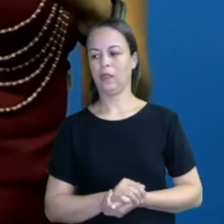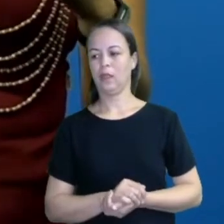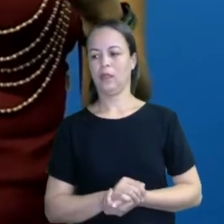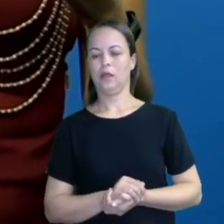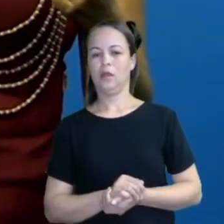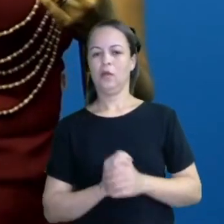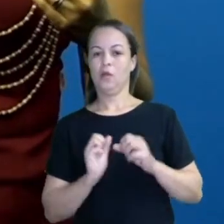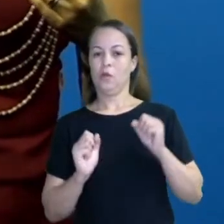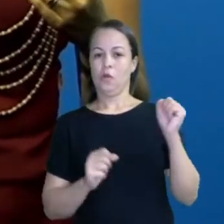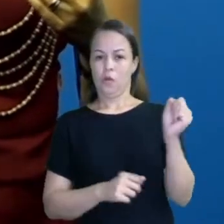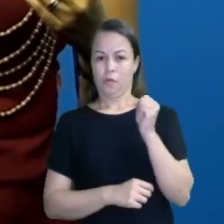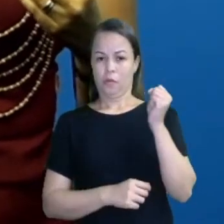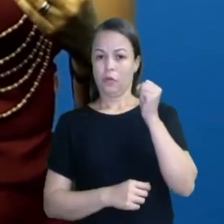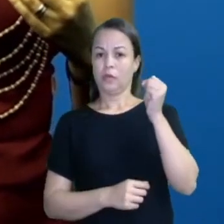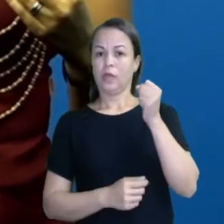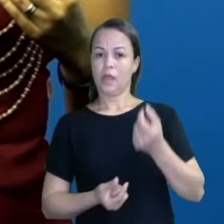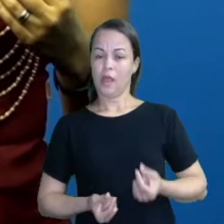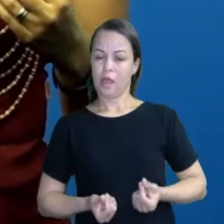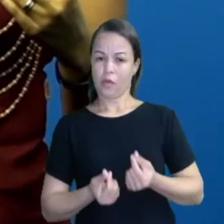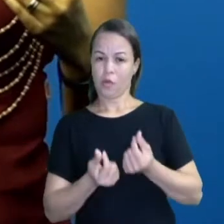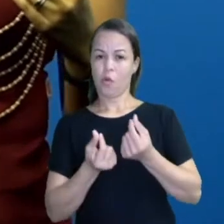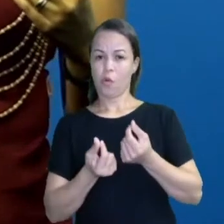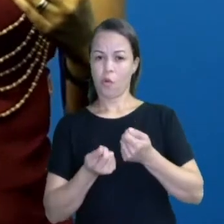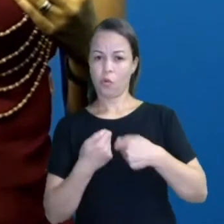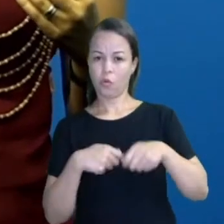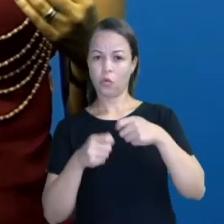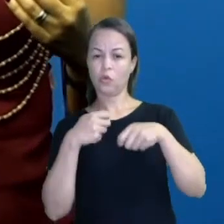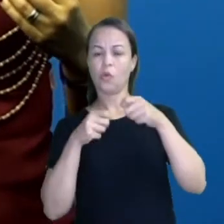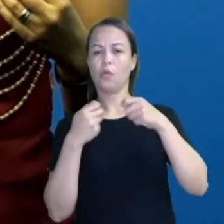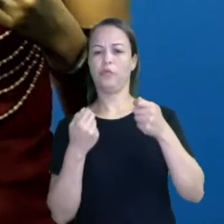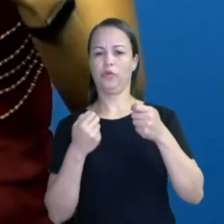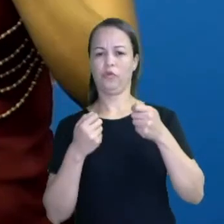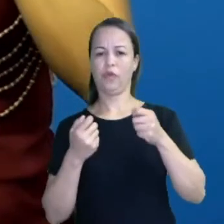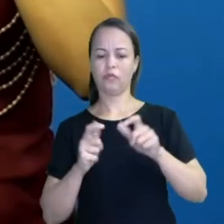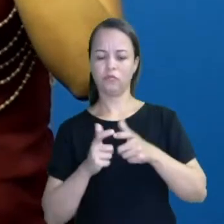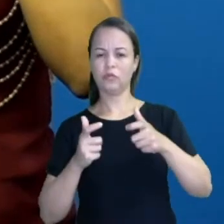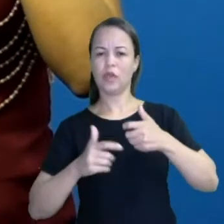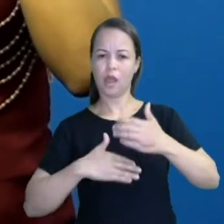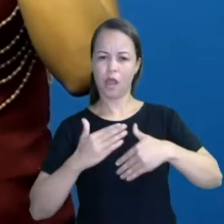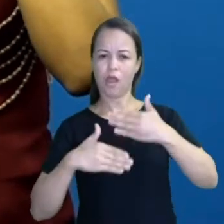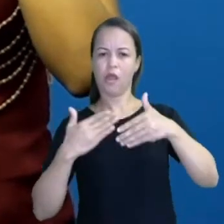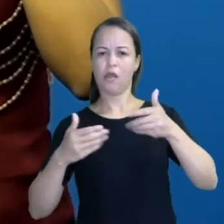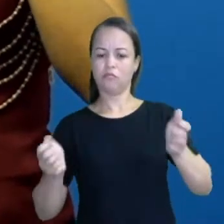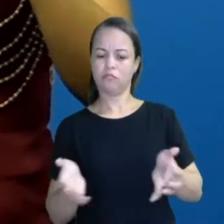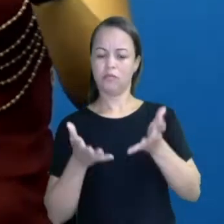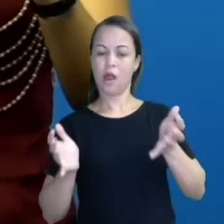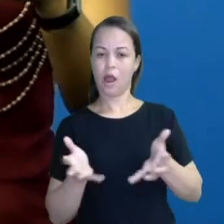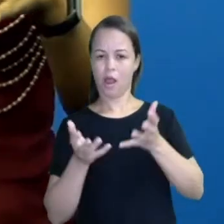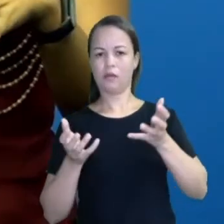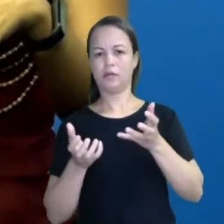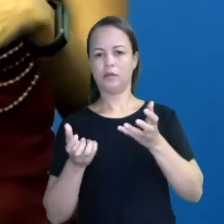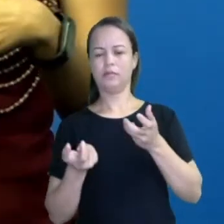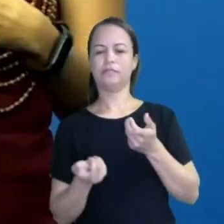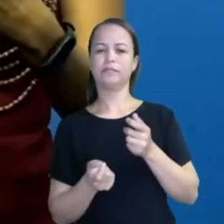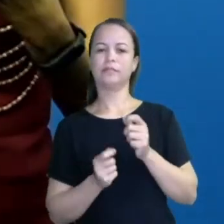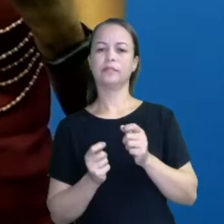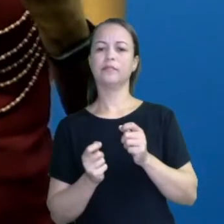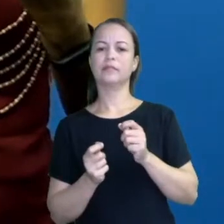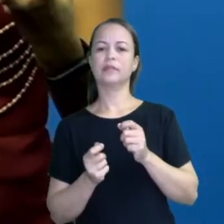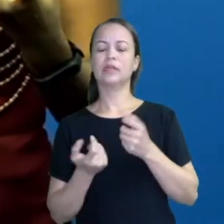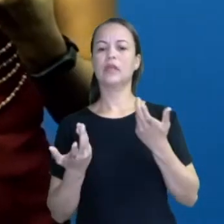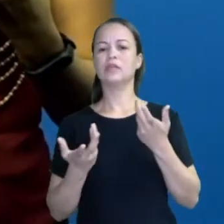o poder econômico também vai influenciar muito na infraestrutura de certas cidades, certo? Geralmente,